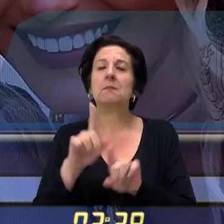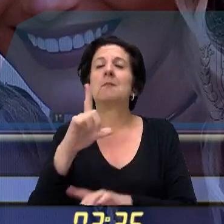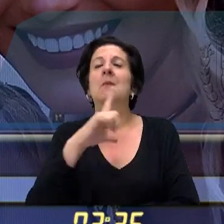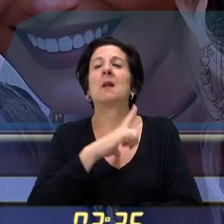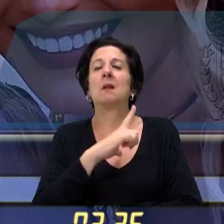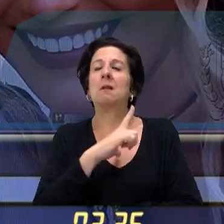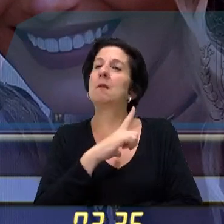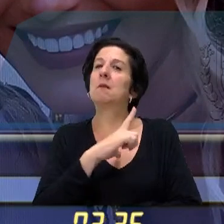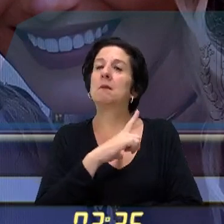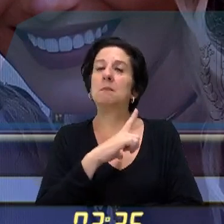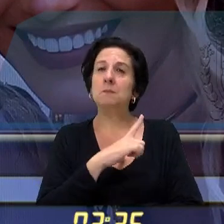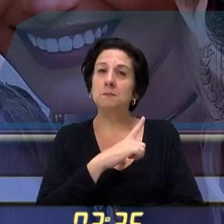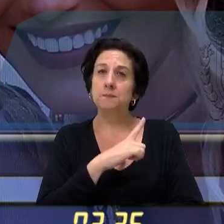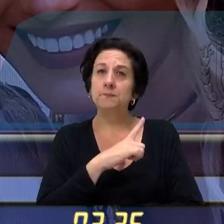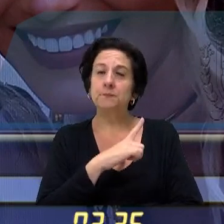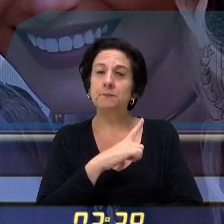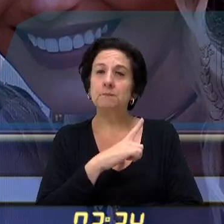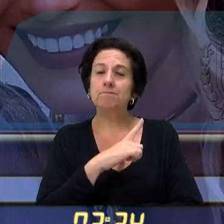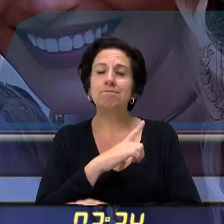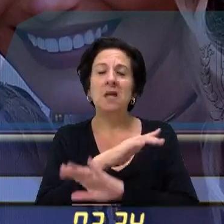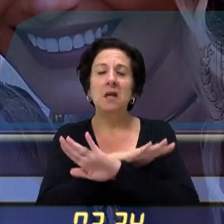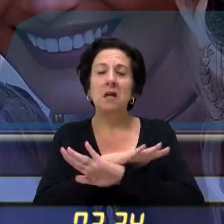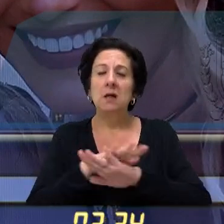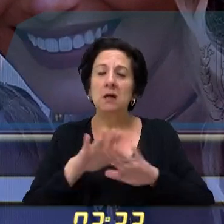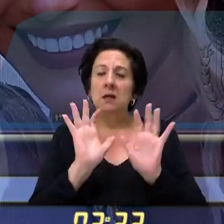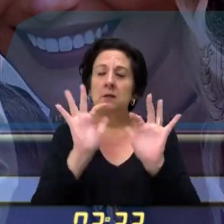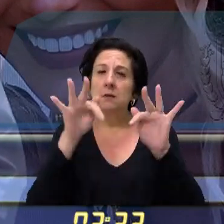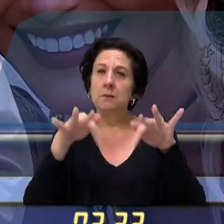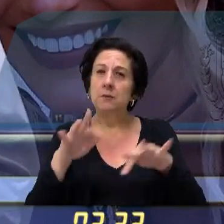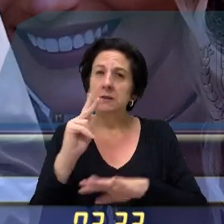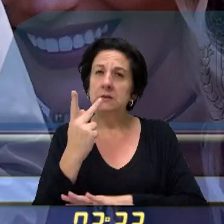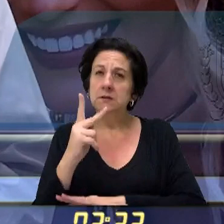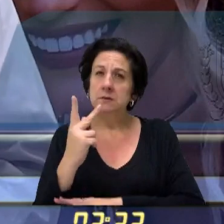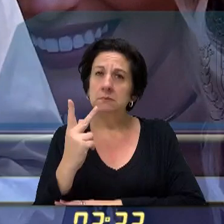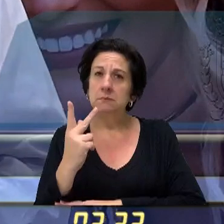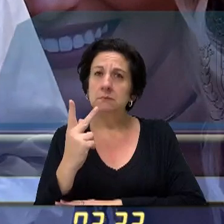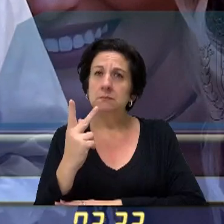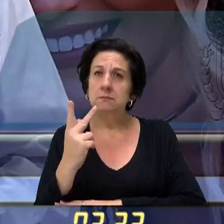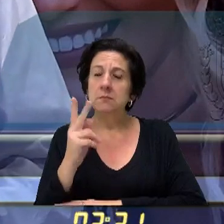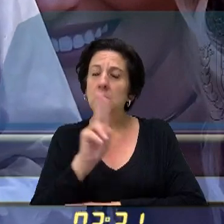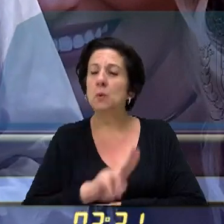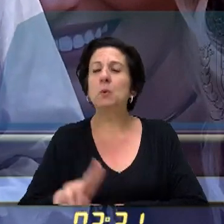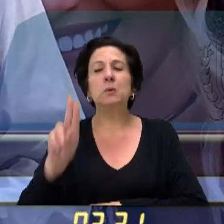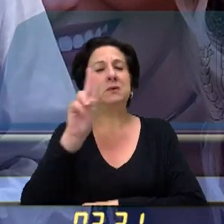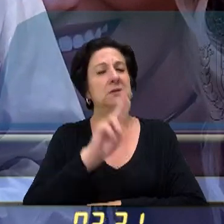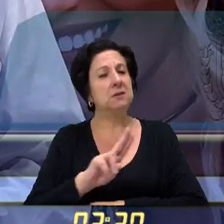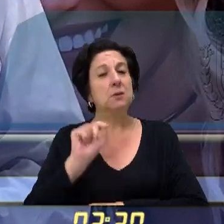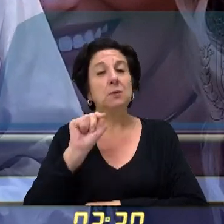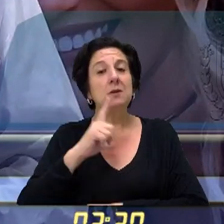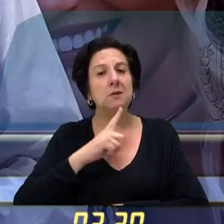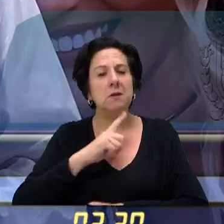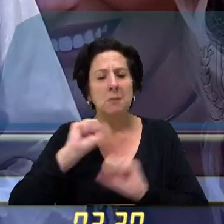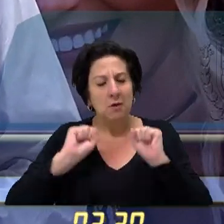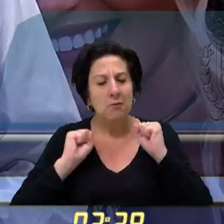têm que dar um basta nessa história, usando poucos que lhe convém, mas tem muito mais força que o poder que lhe é o